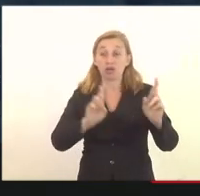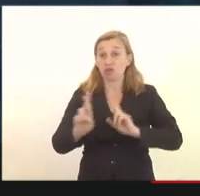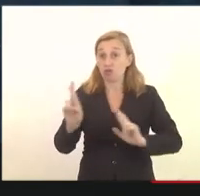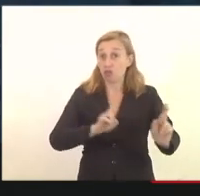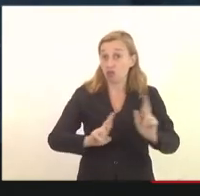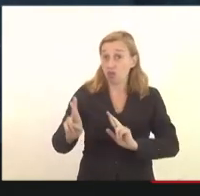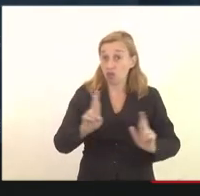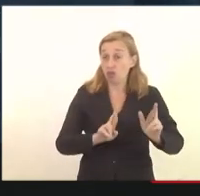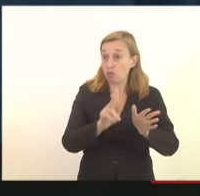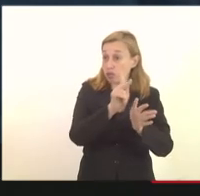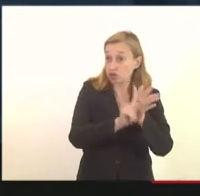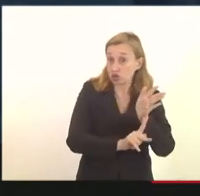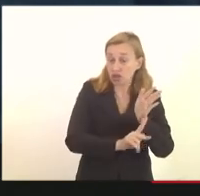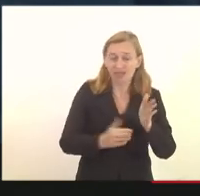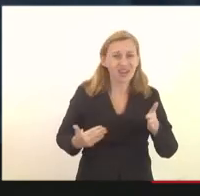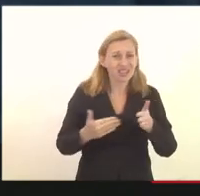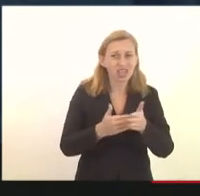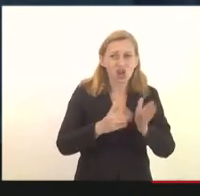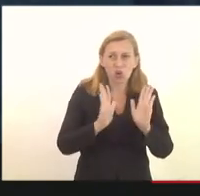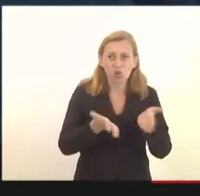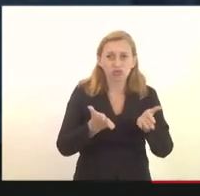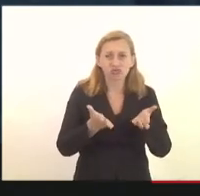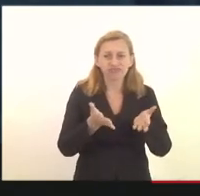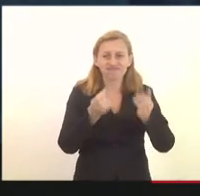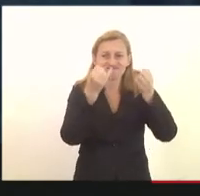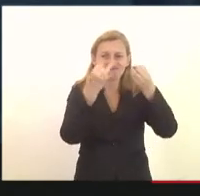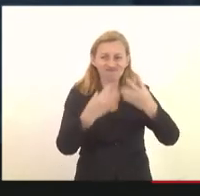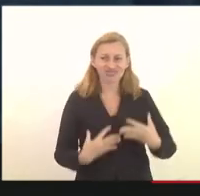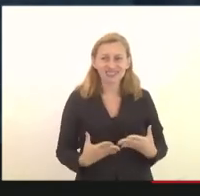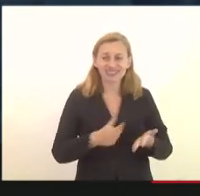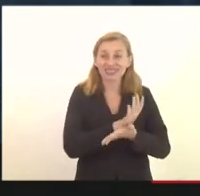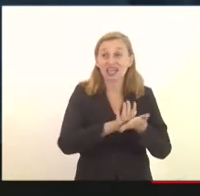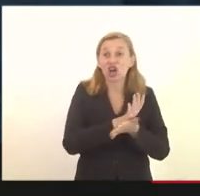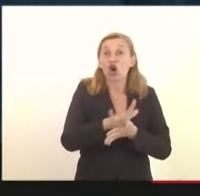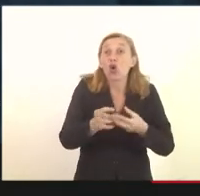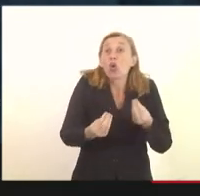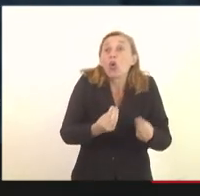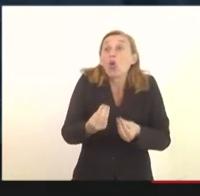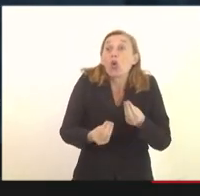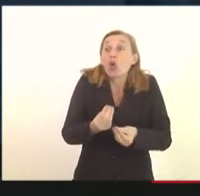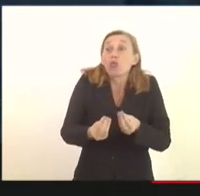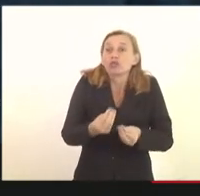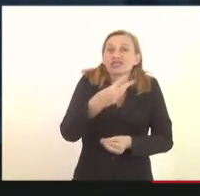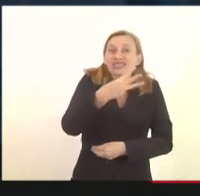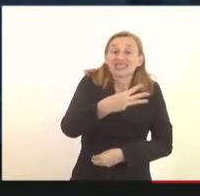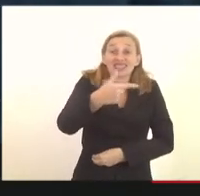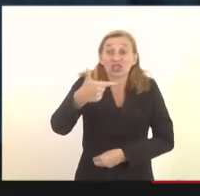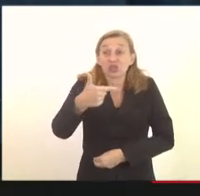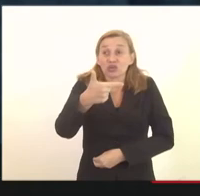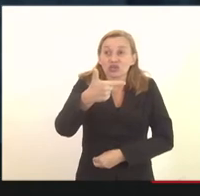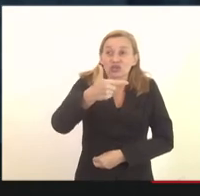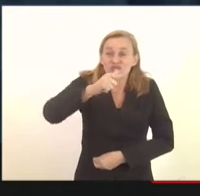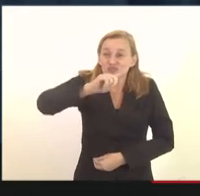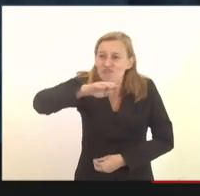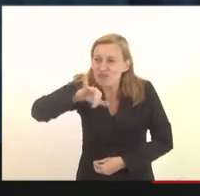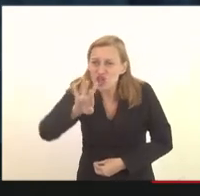hoje ninguém explica como se gastaram 32 bilhões de